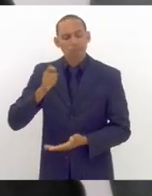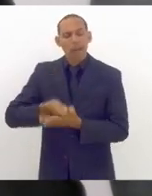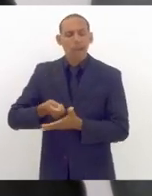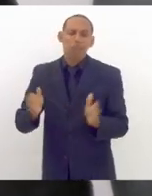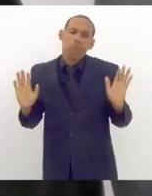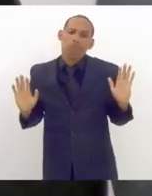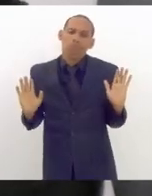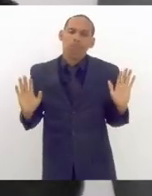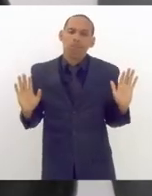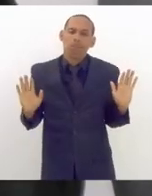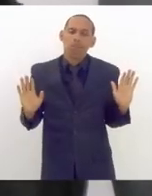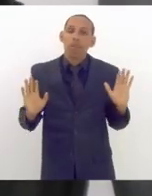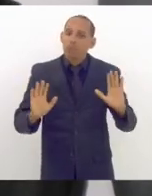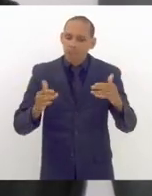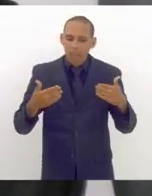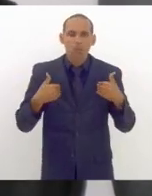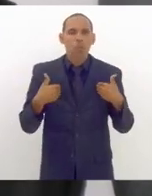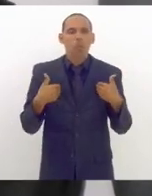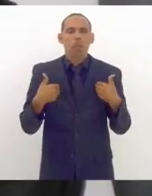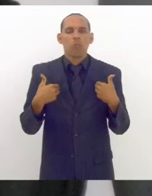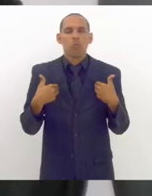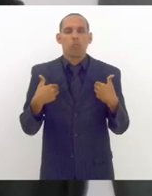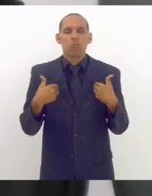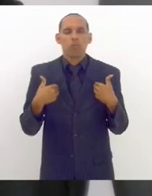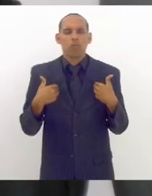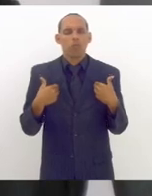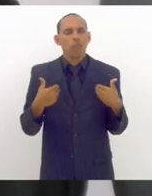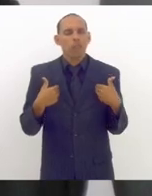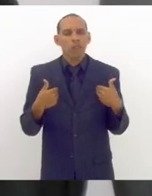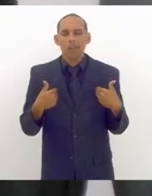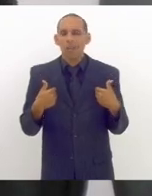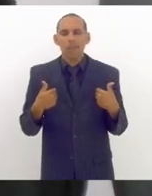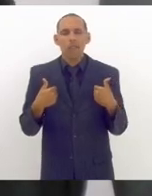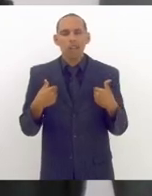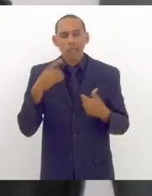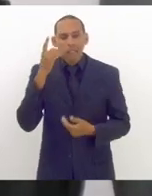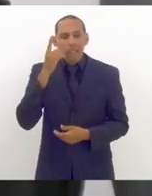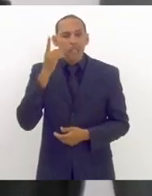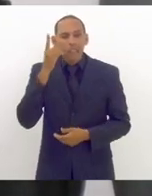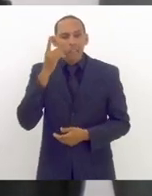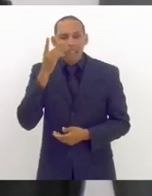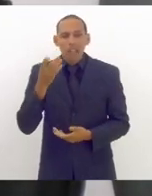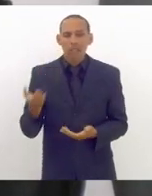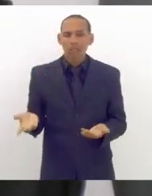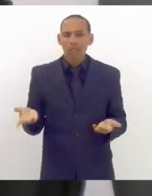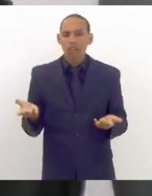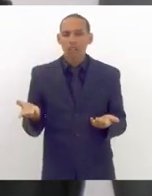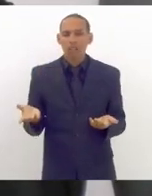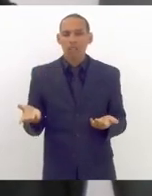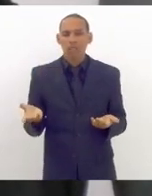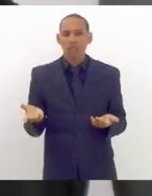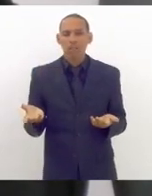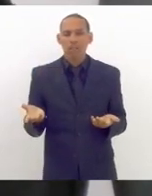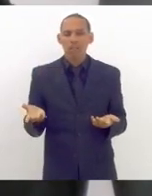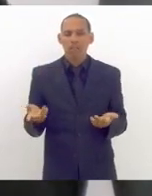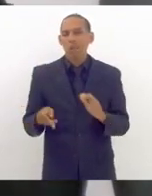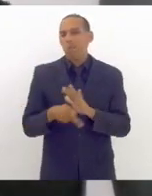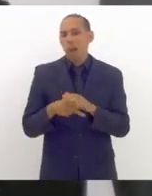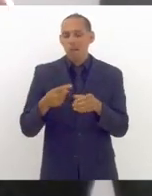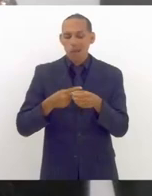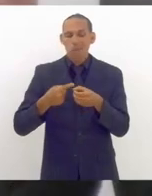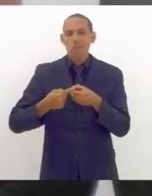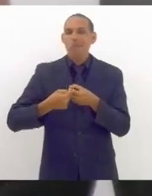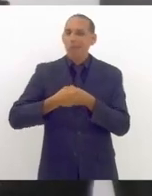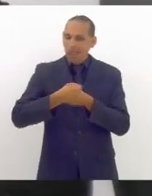mas como que eu mas como que eu como deputado do interior